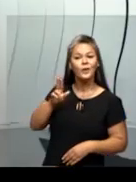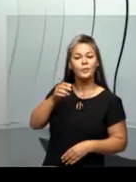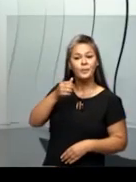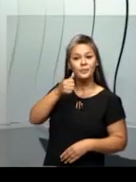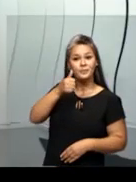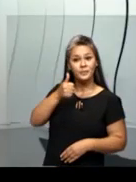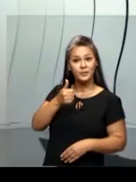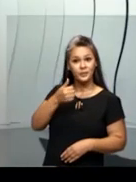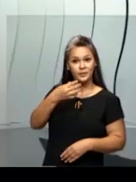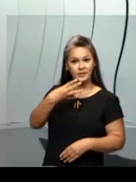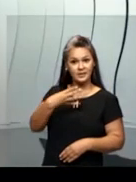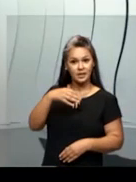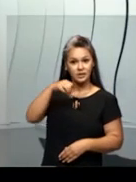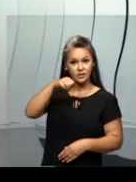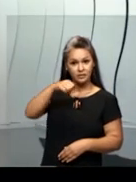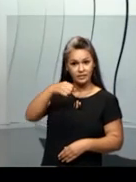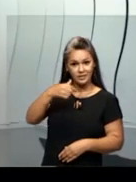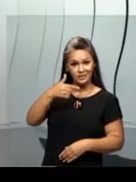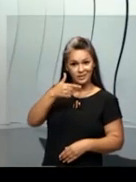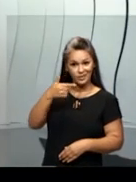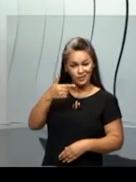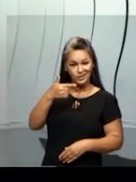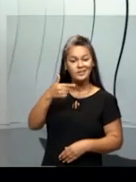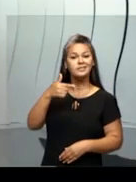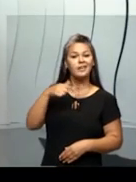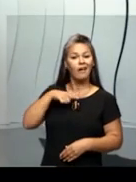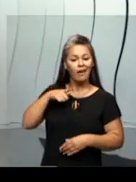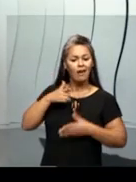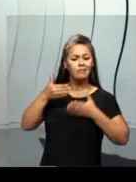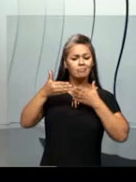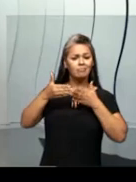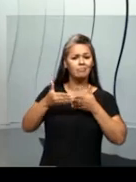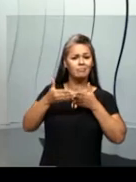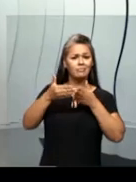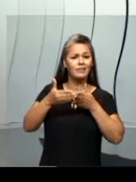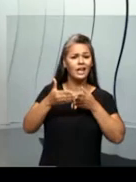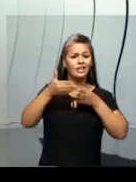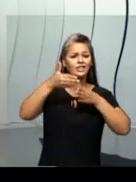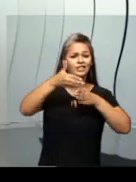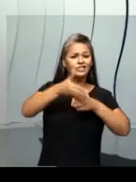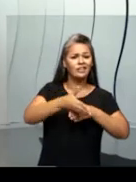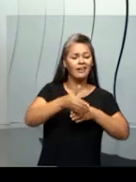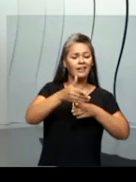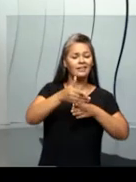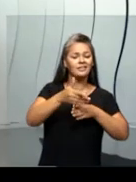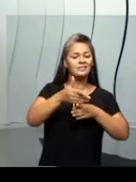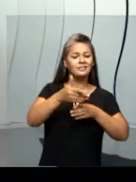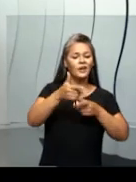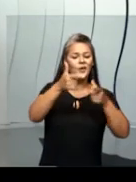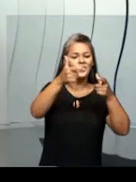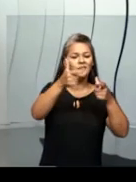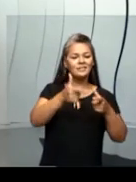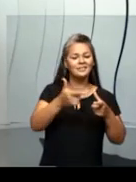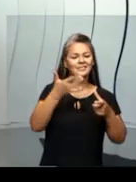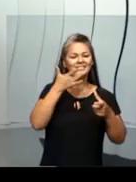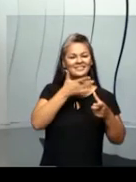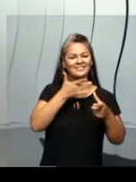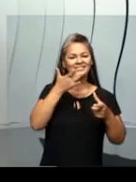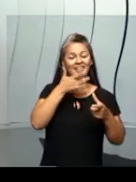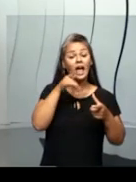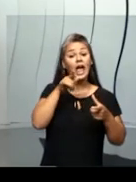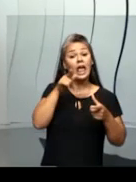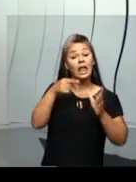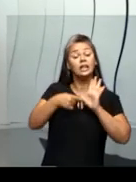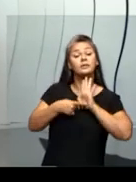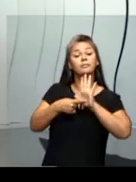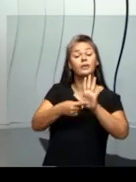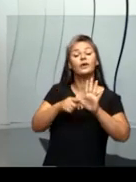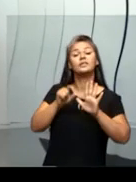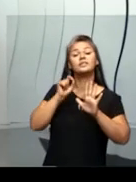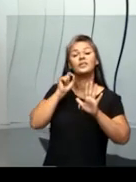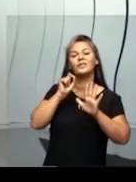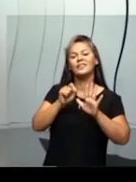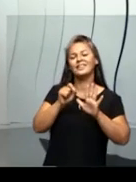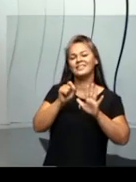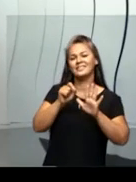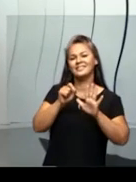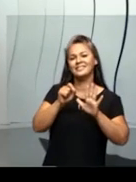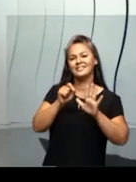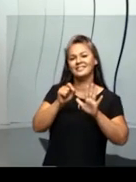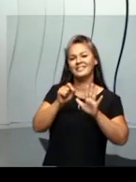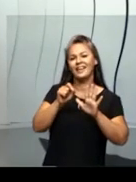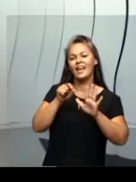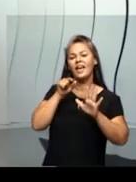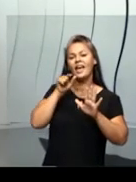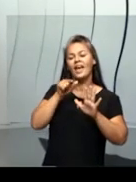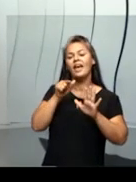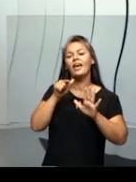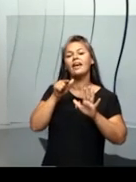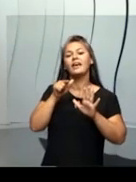1492, A Conquista do Paraíso, já? Justamente esse filme aí vai trazer justamente essa concepção cartográfica e de conquista